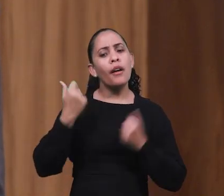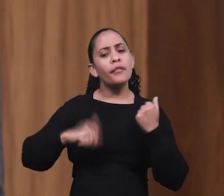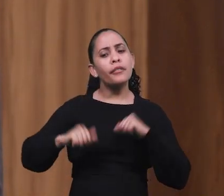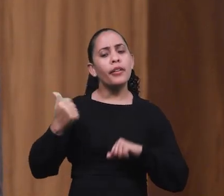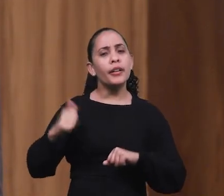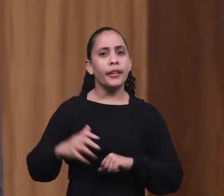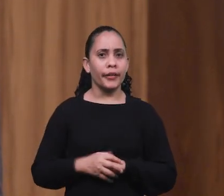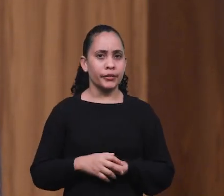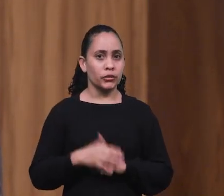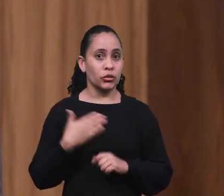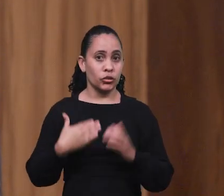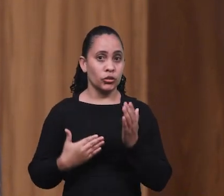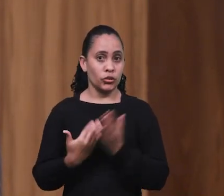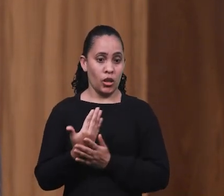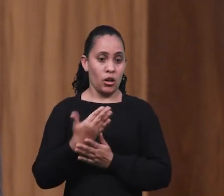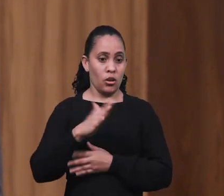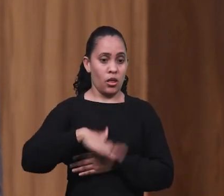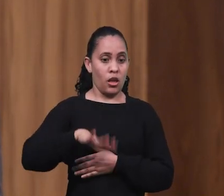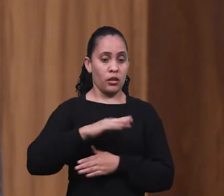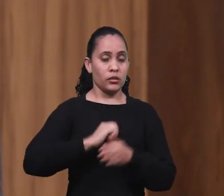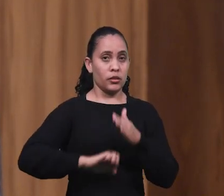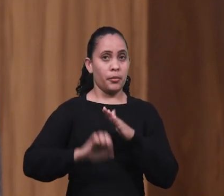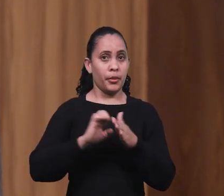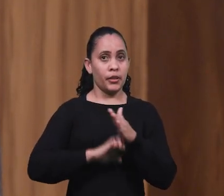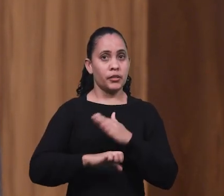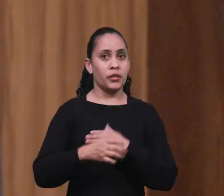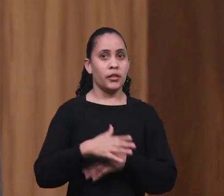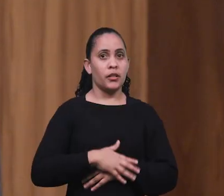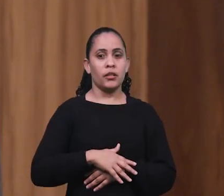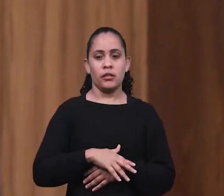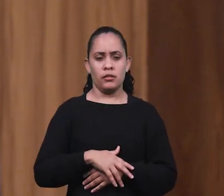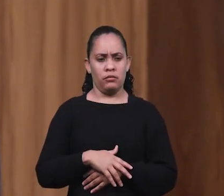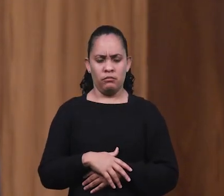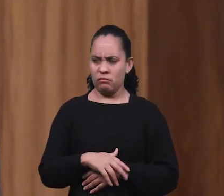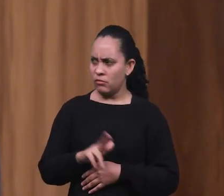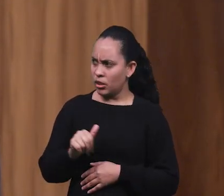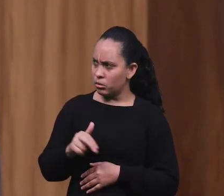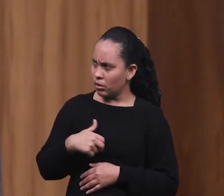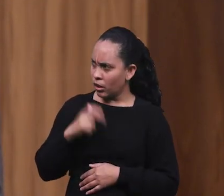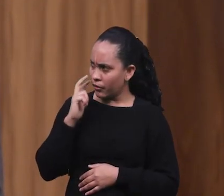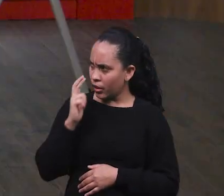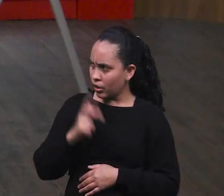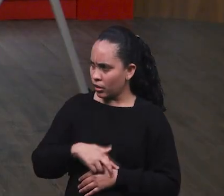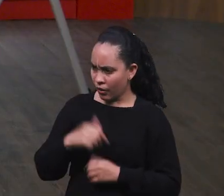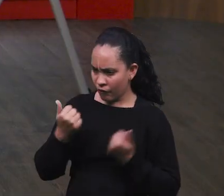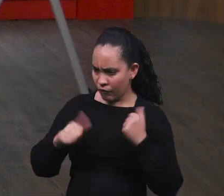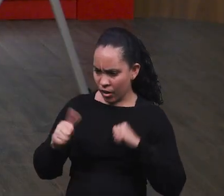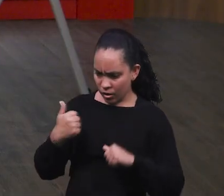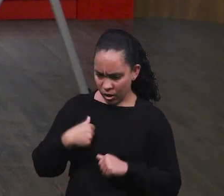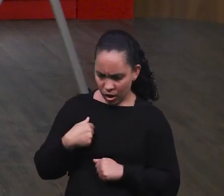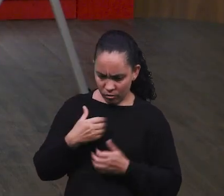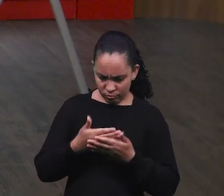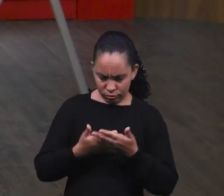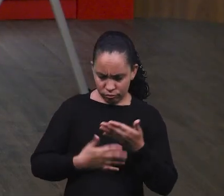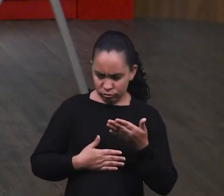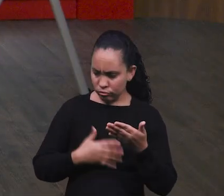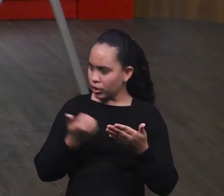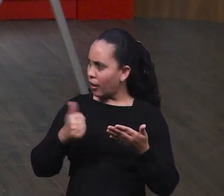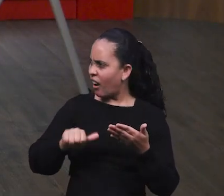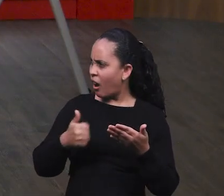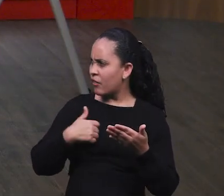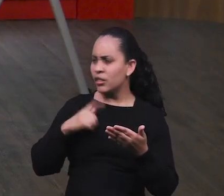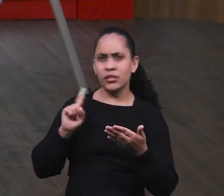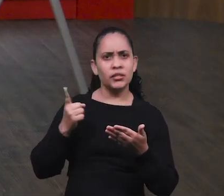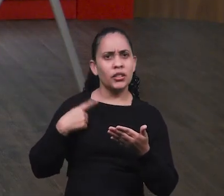finanças? E aí, quando a gente chega nas empresas, a gente costuma ver o seguinte: olha, eu nunca vi isso não. Eu nunca analisei financeiramente